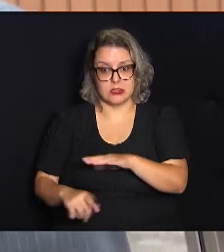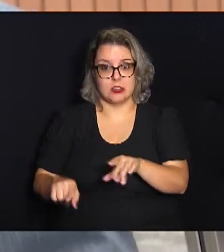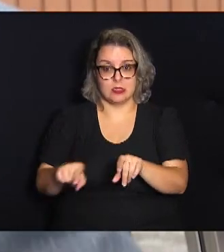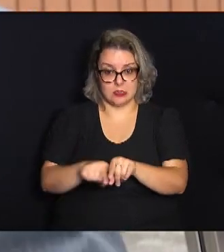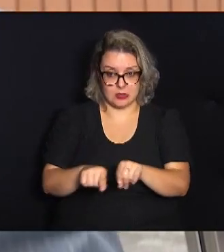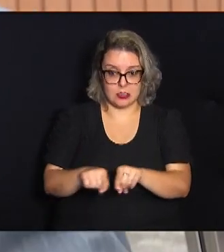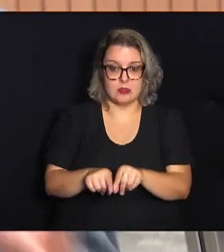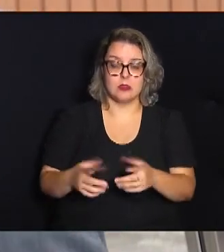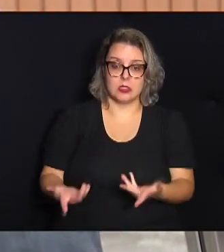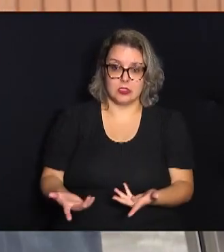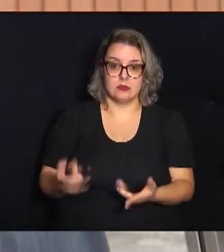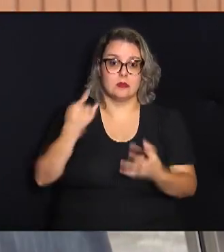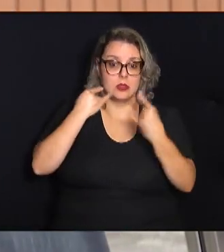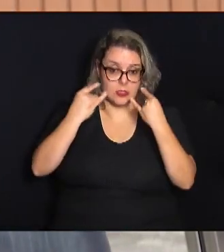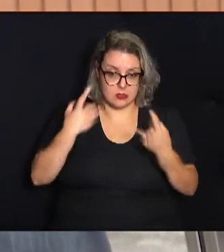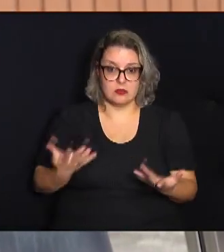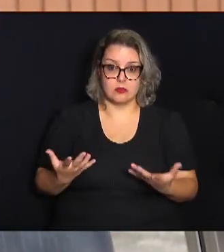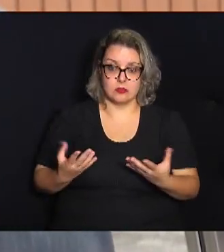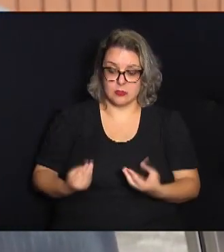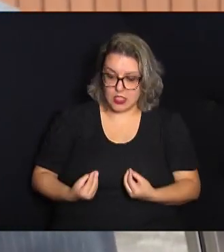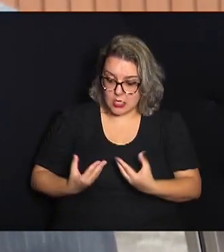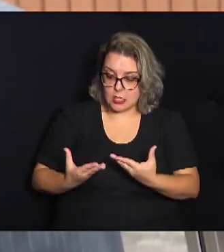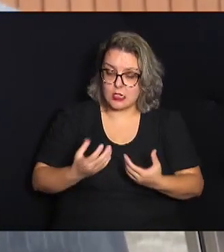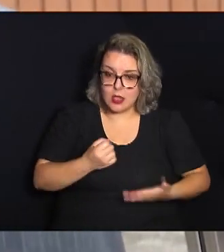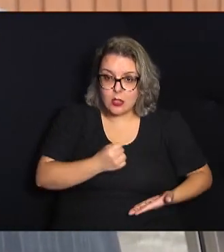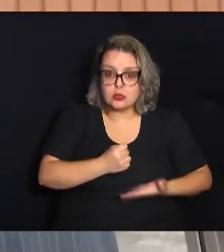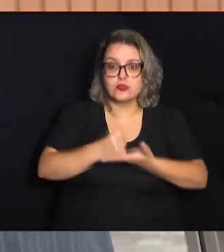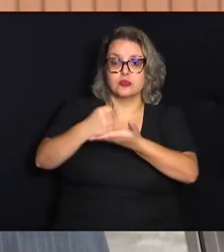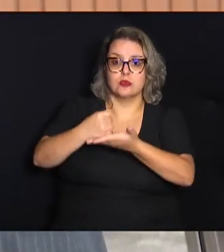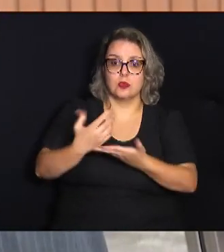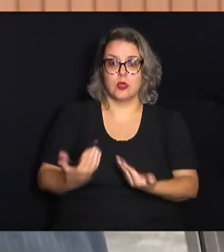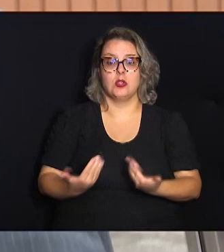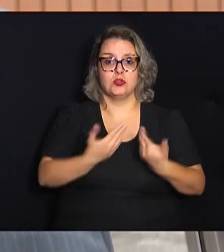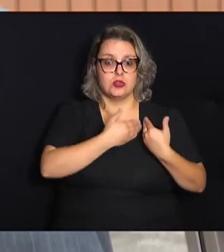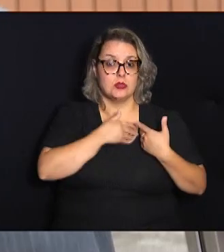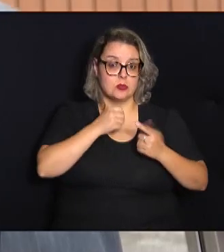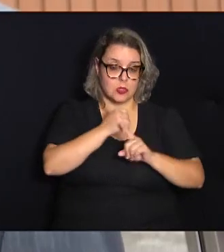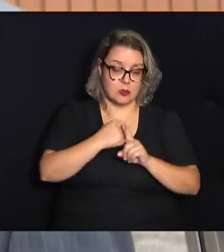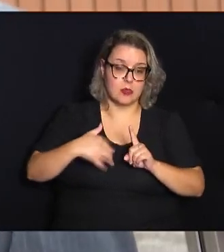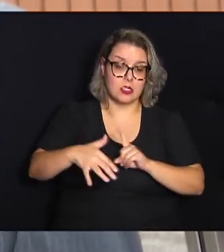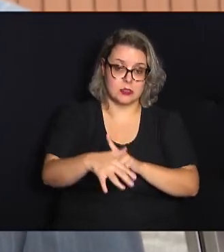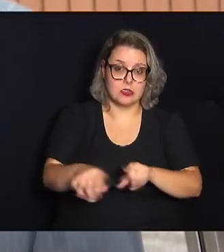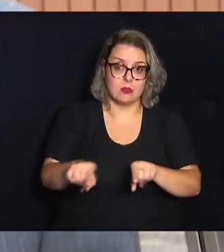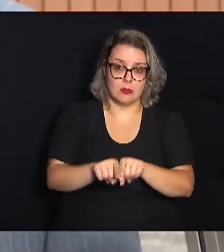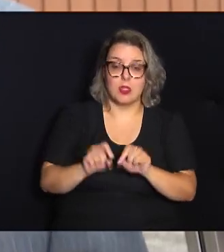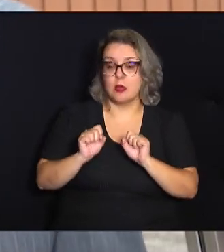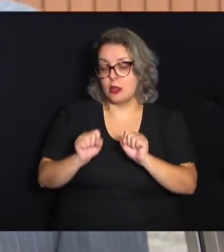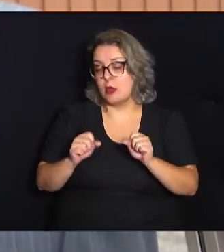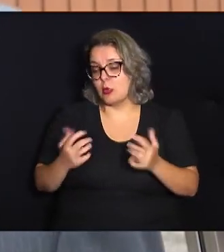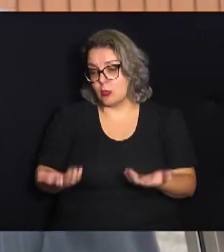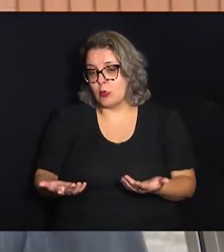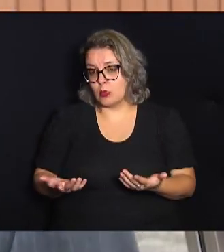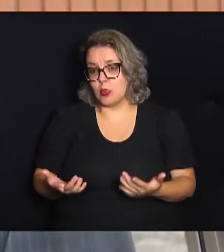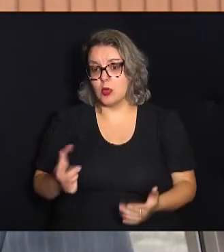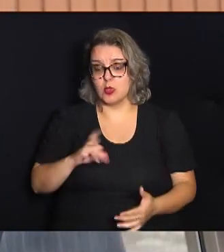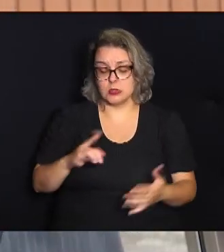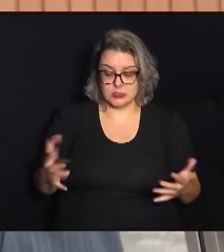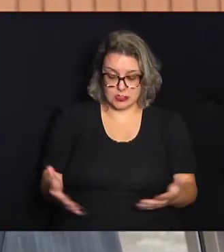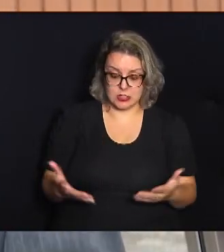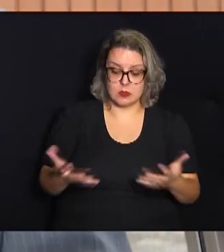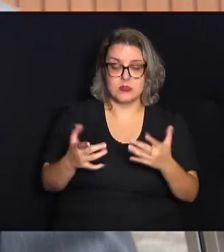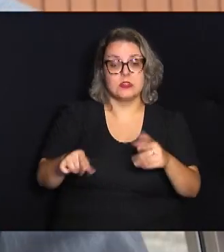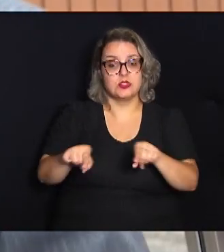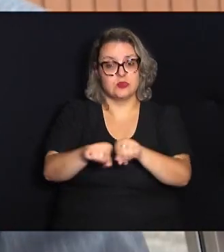dessas empresas interessadas em dar uma projeção de responsabilidade social, que elas possam ter iniciativas